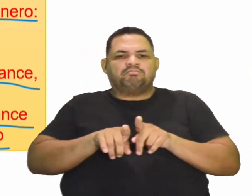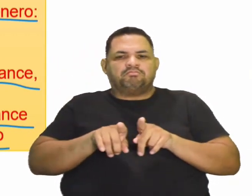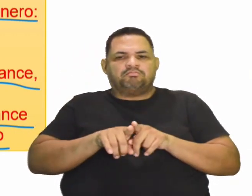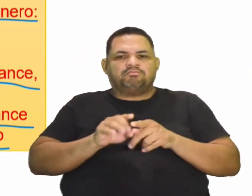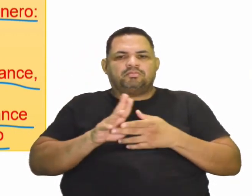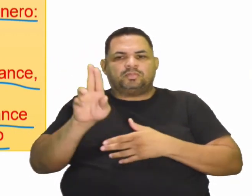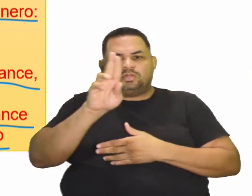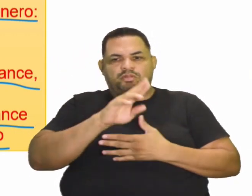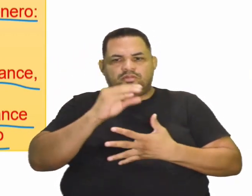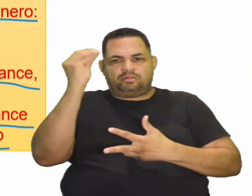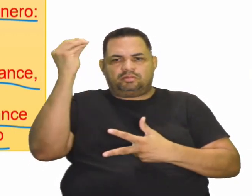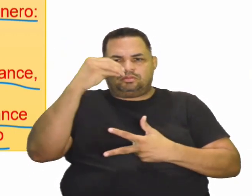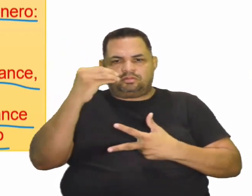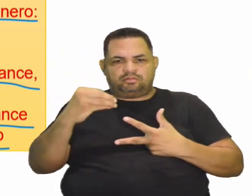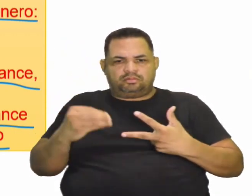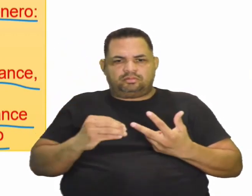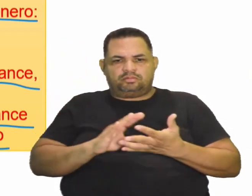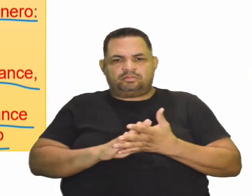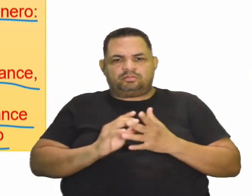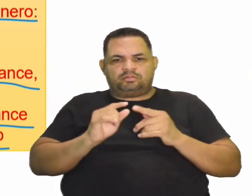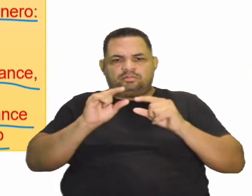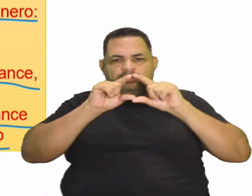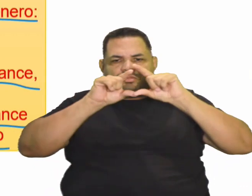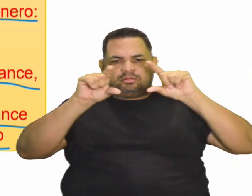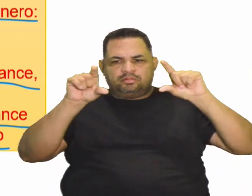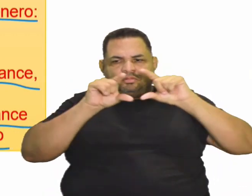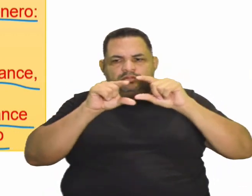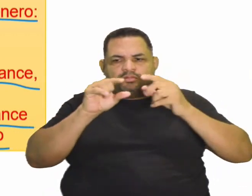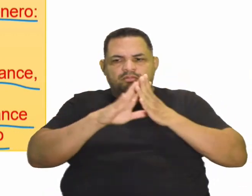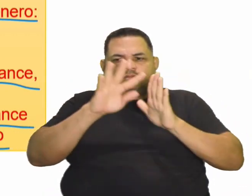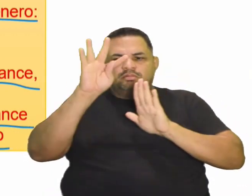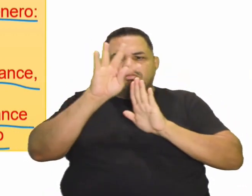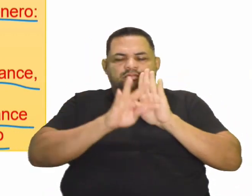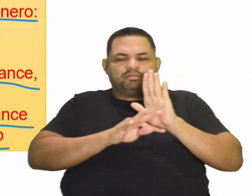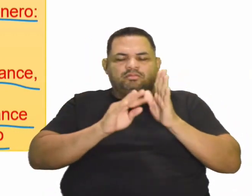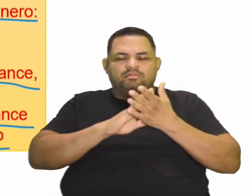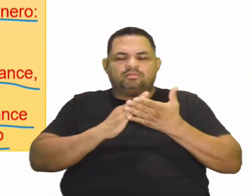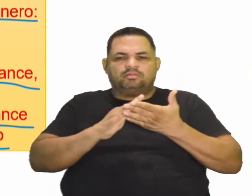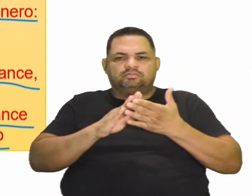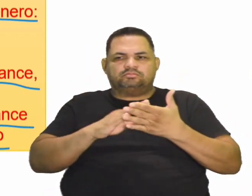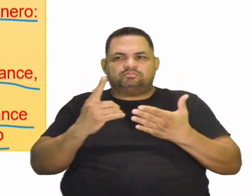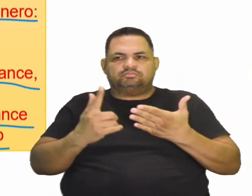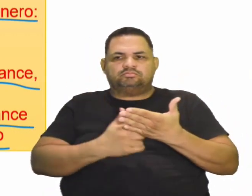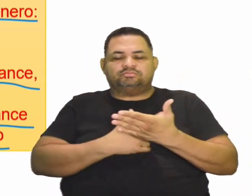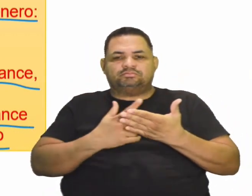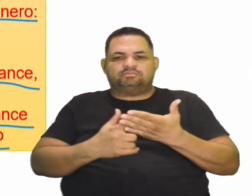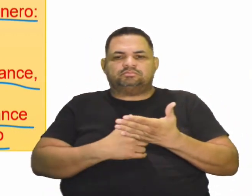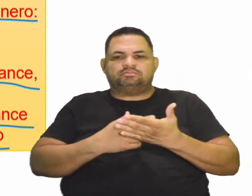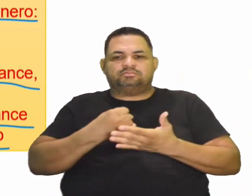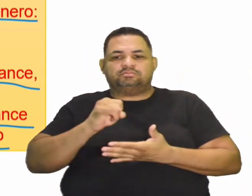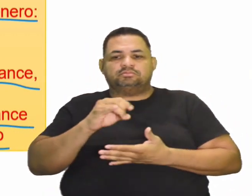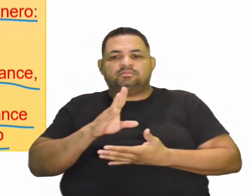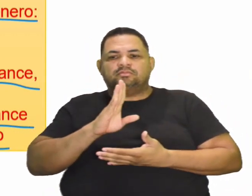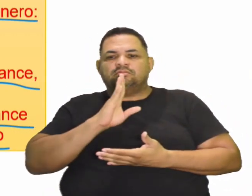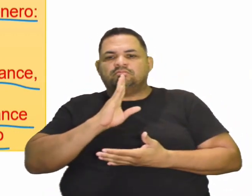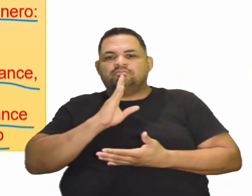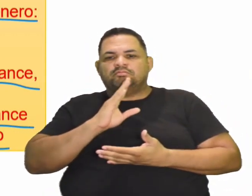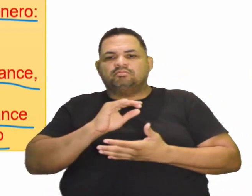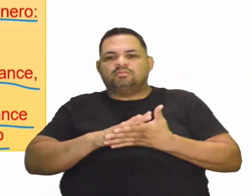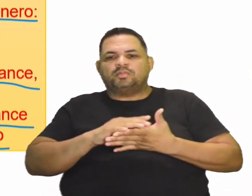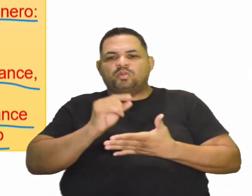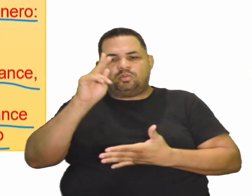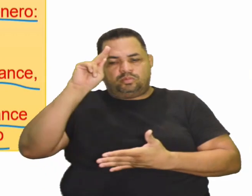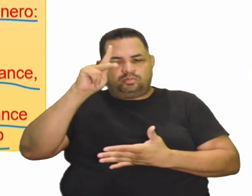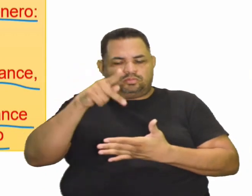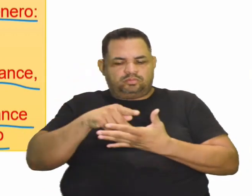Enem. Trechos, né, das histórias. Então, é importante conhecer. Se você conhece o autor, né,